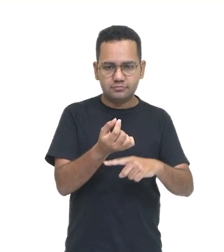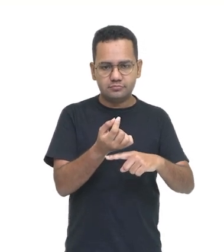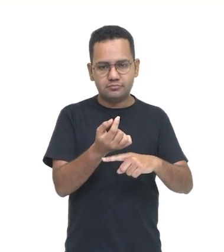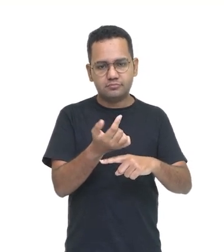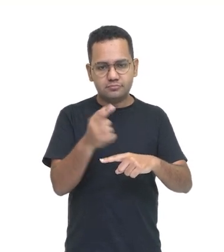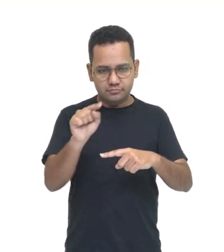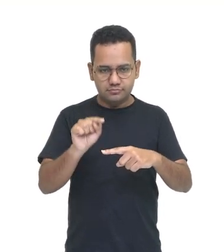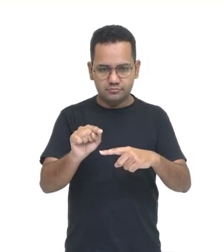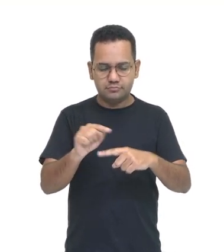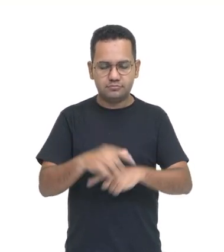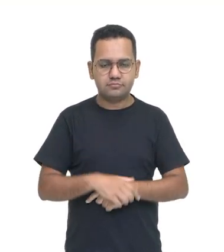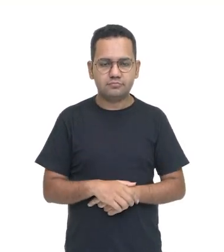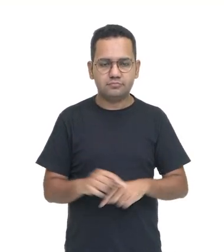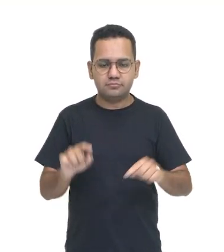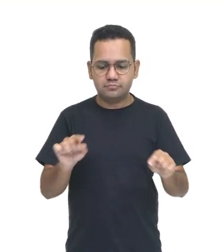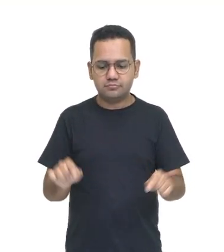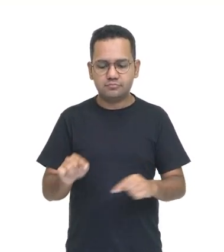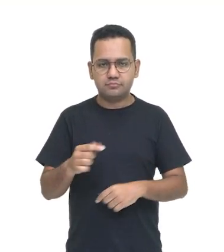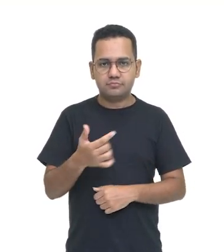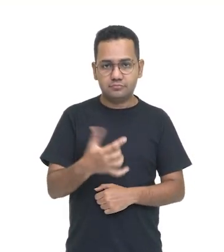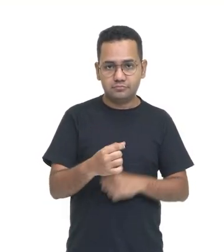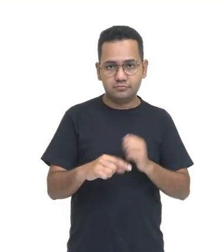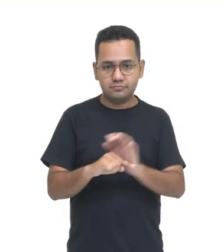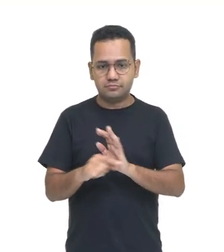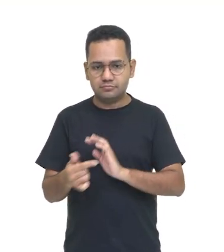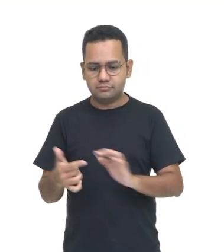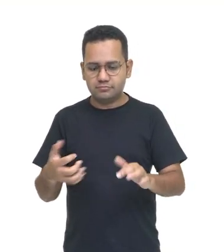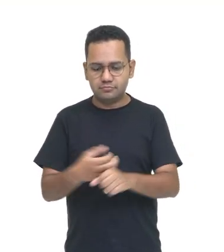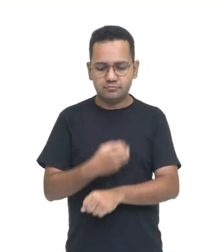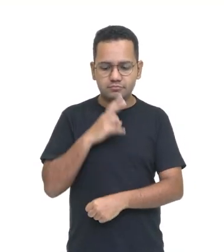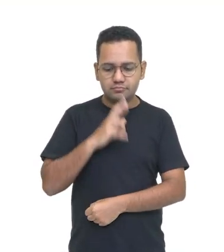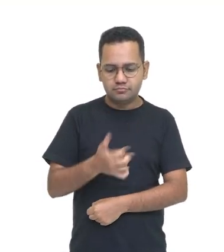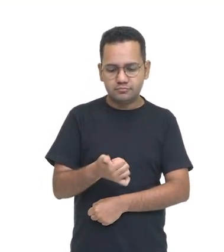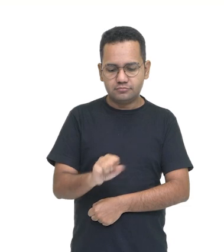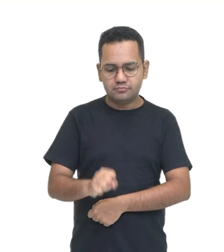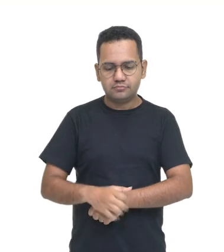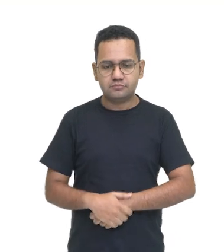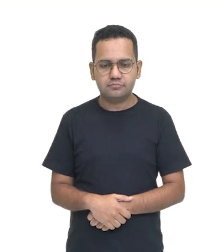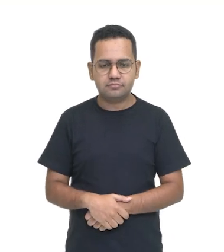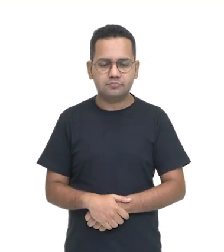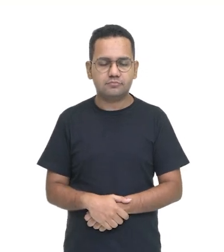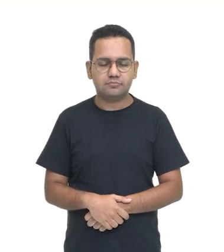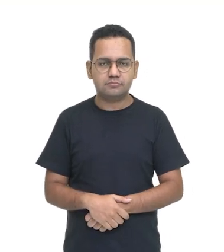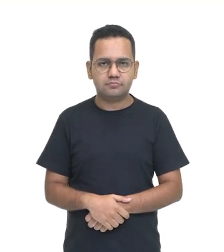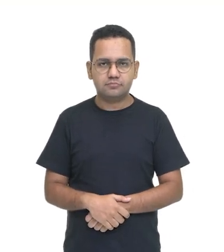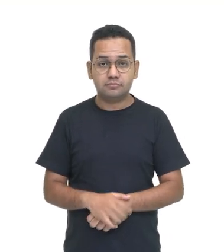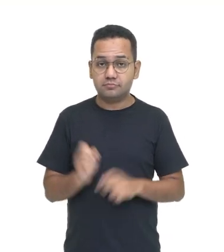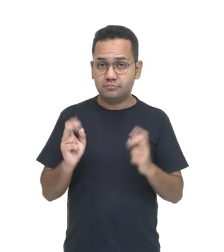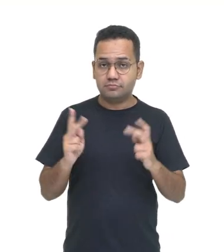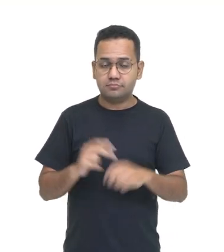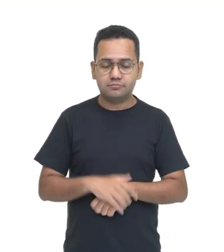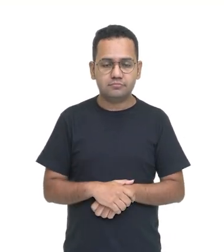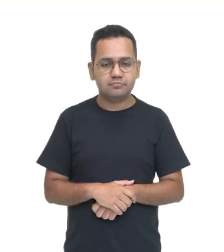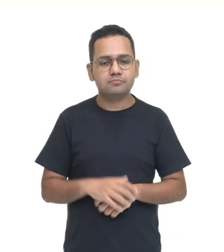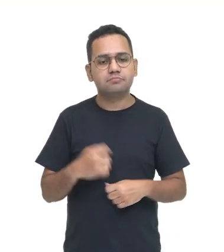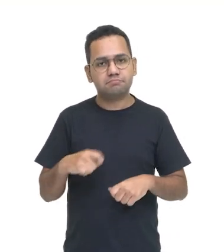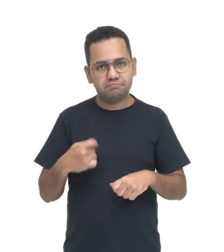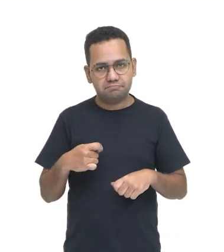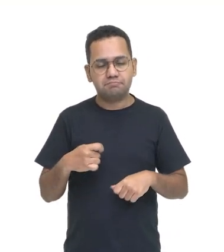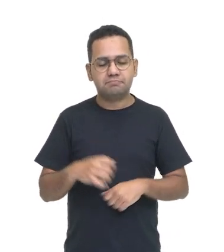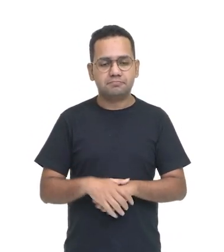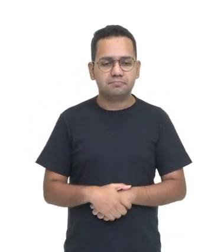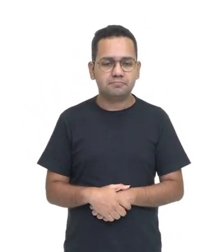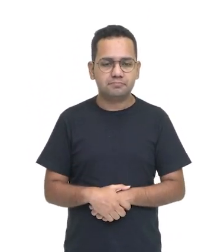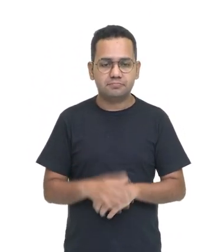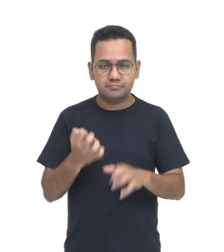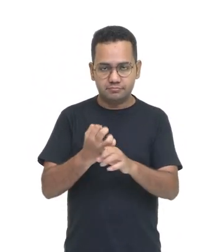20 fatorial. 20 menos 2, pessoal, é 18. Então, fica aqui com 18 fatorial. Certo? Agora a gente vai finalizar o